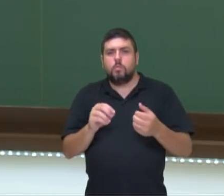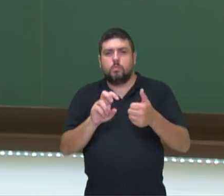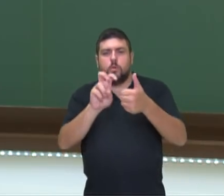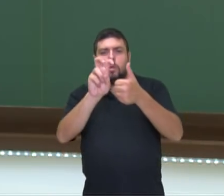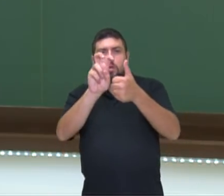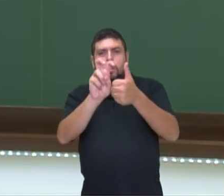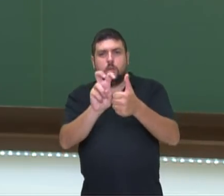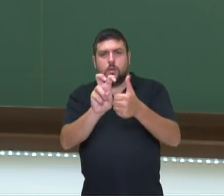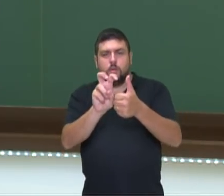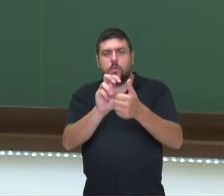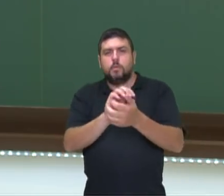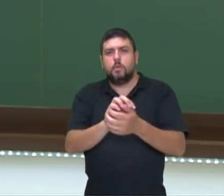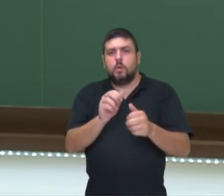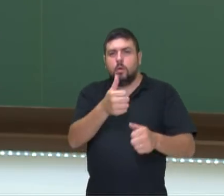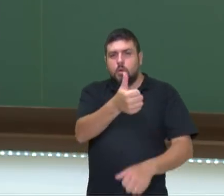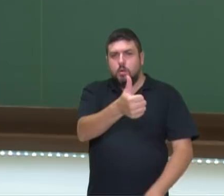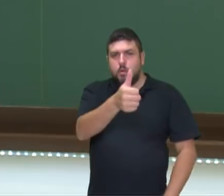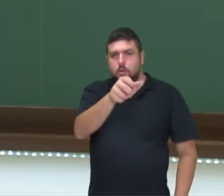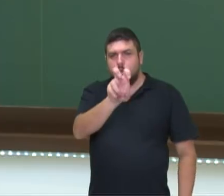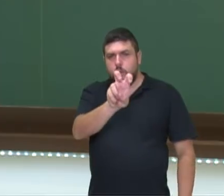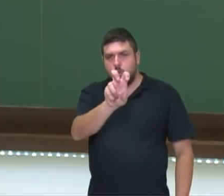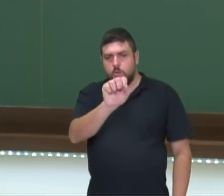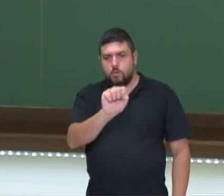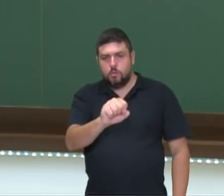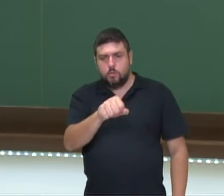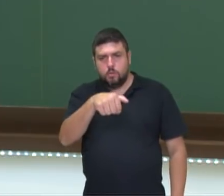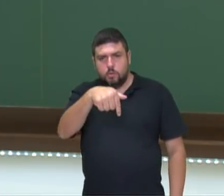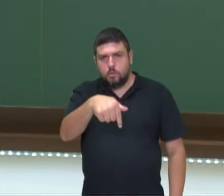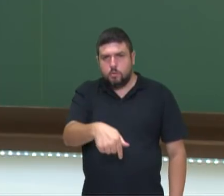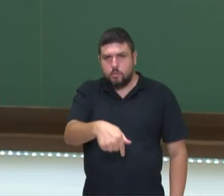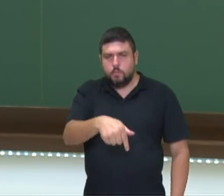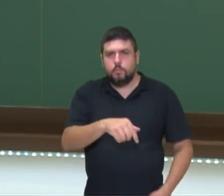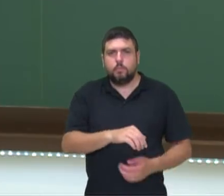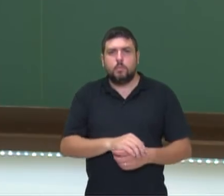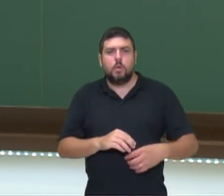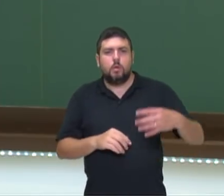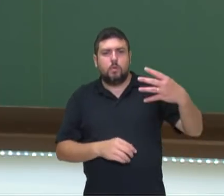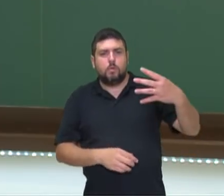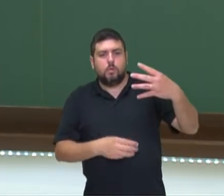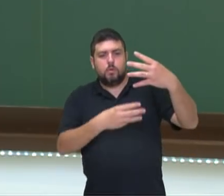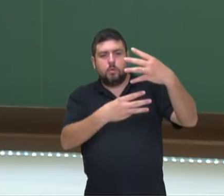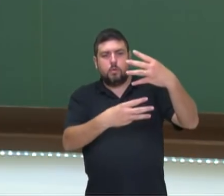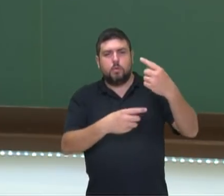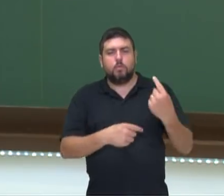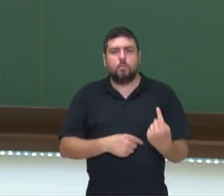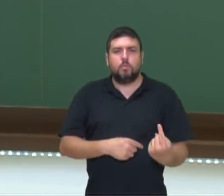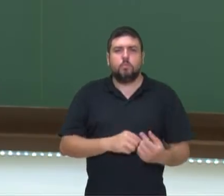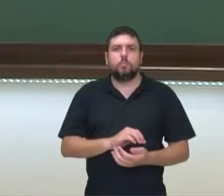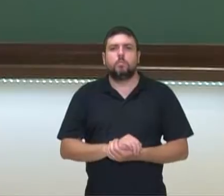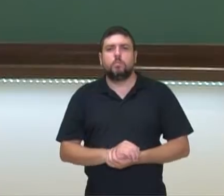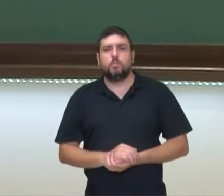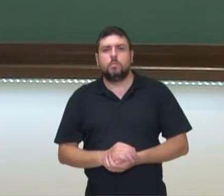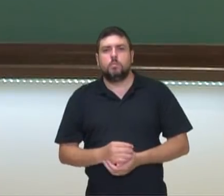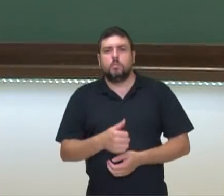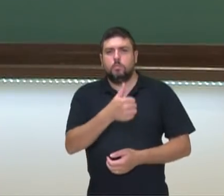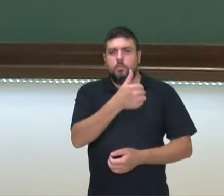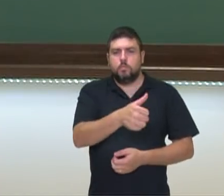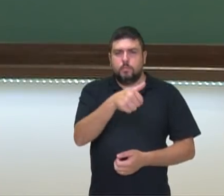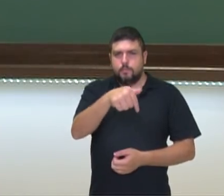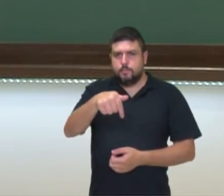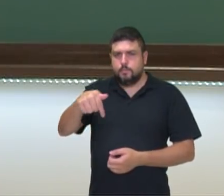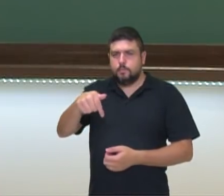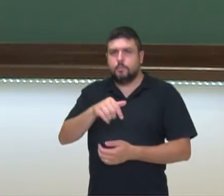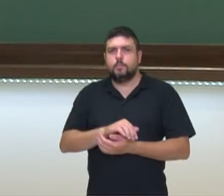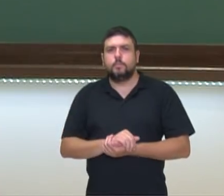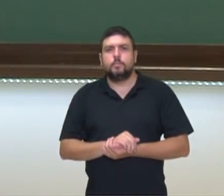5 que já tinha, 15. Menos 8, 7. E 4 menos 3, 1. Resposta certa, letra A,